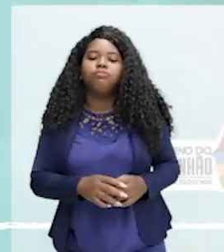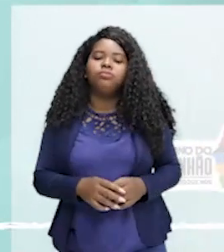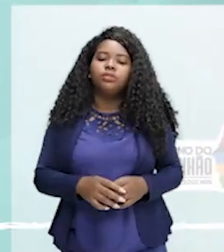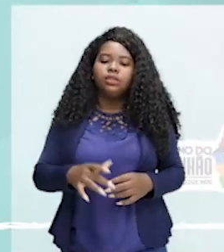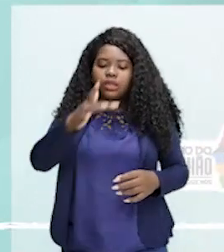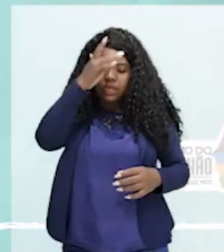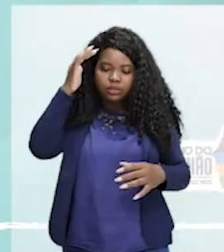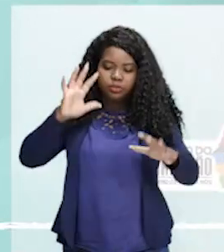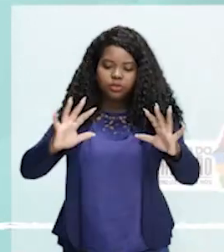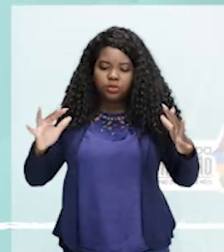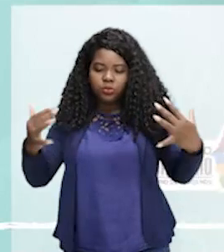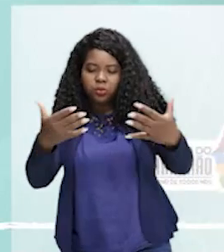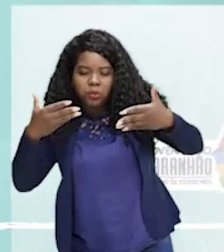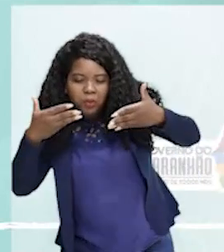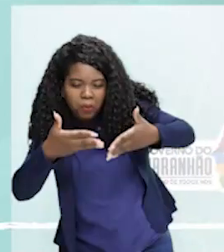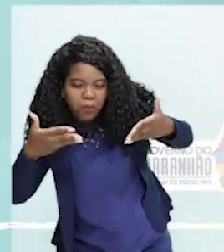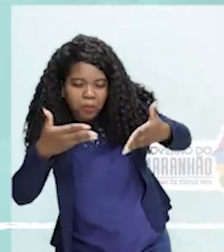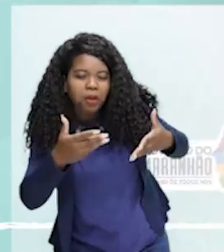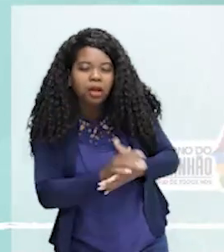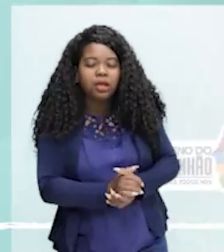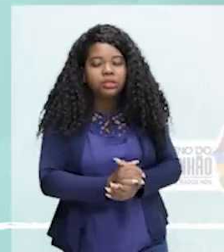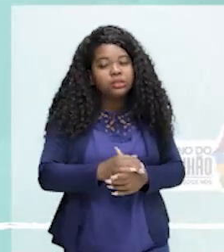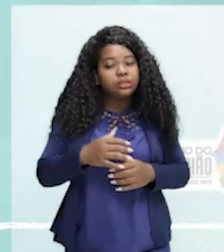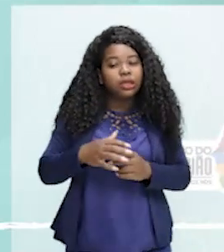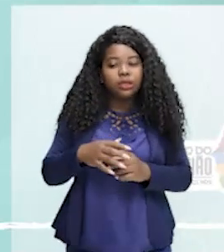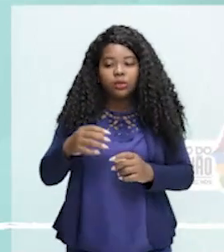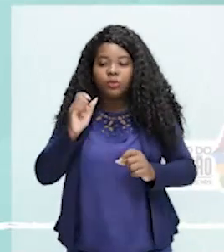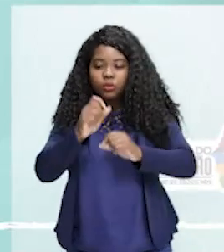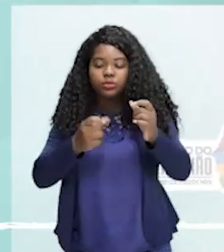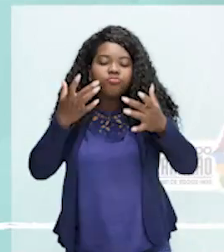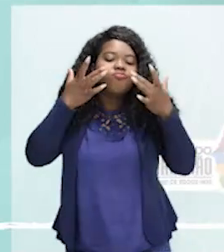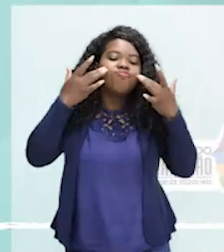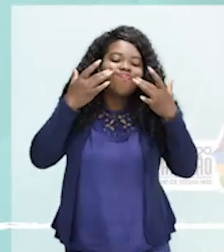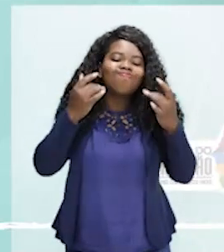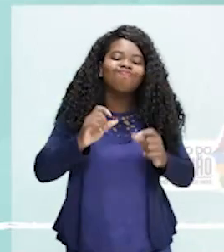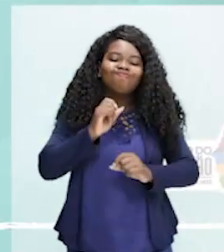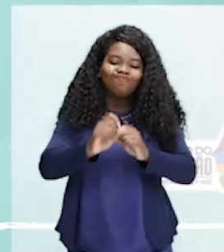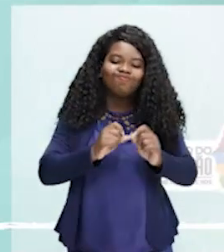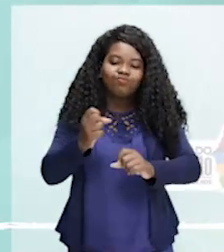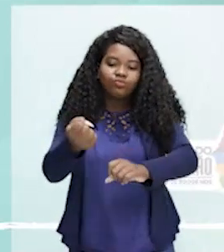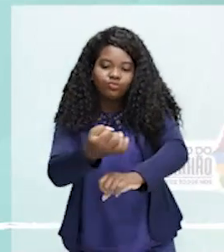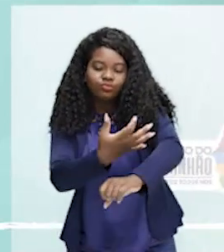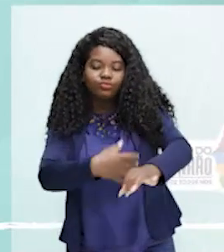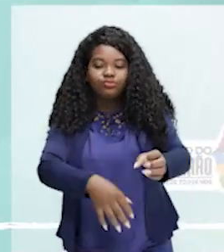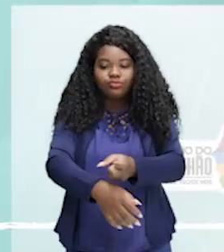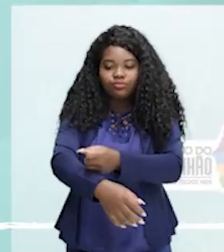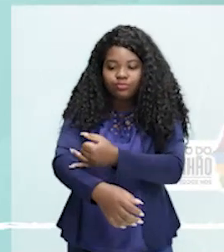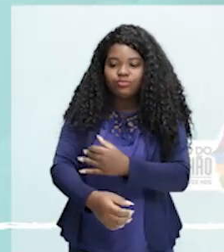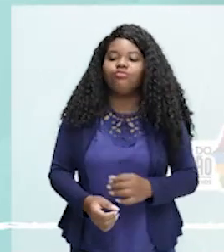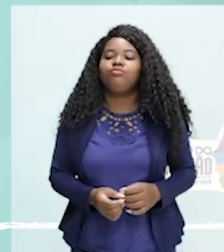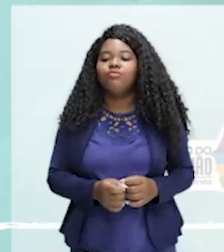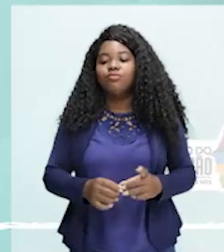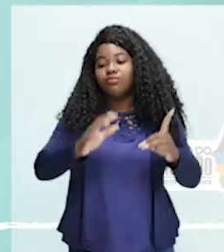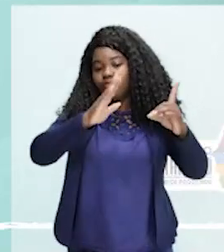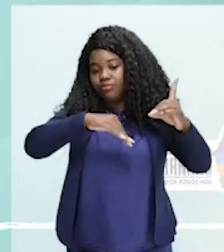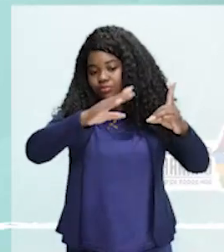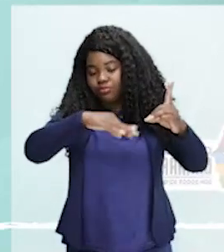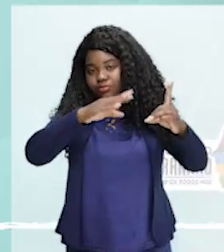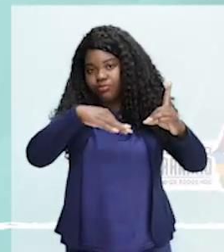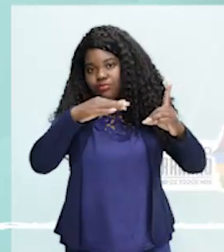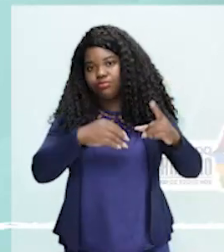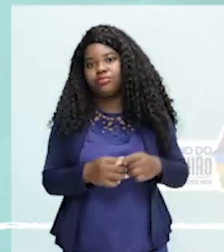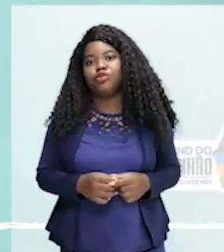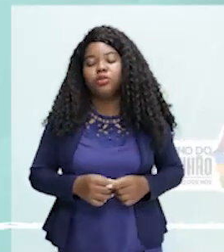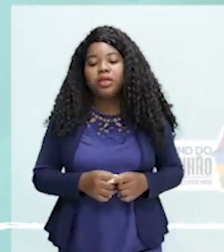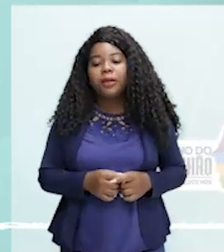mais focada, enquanto as representações tinham homenagem aos deuses. Mas o teatro mais forte na Grécia, na Roma Antiga, era